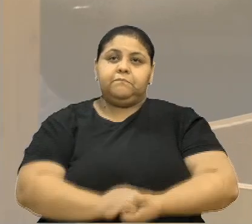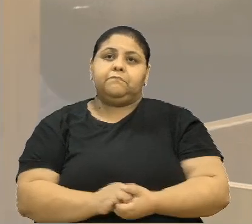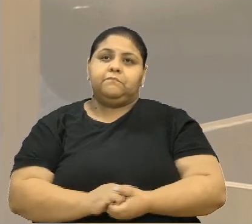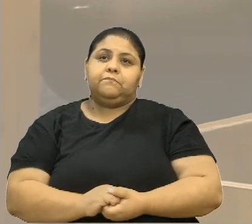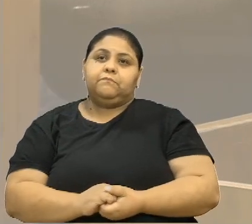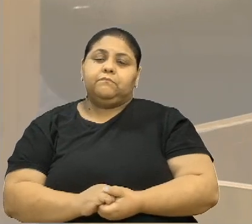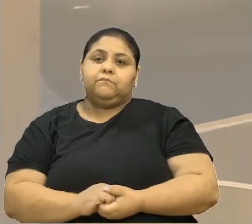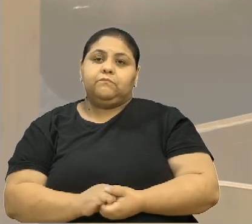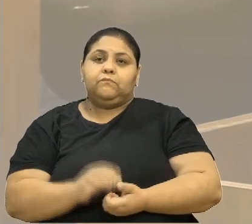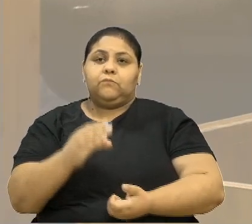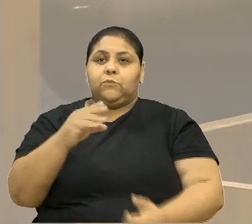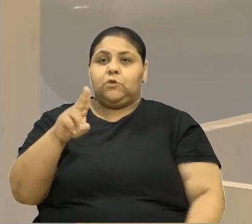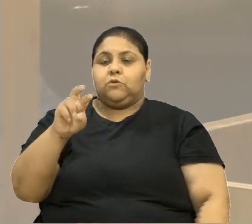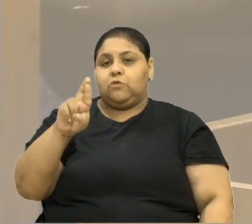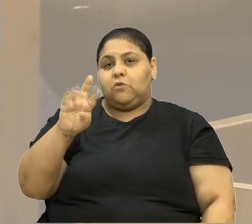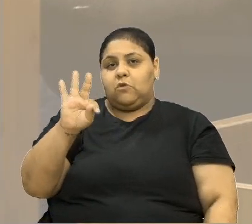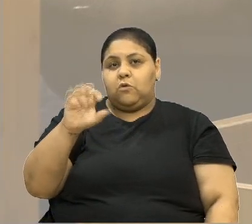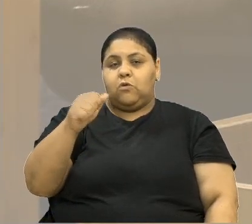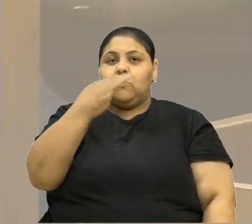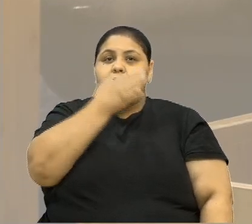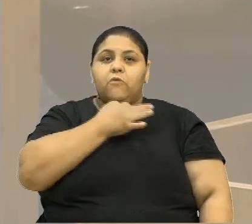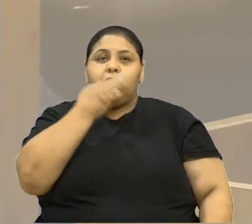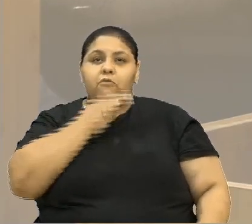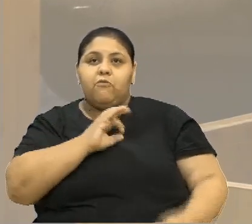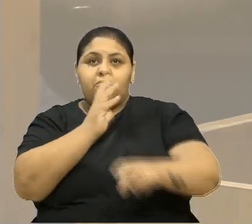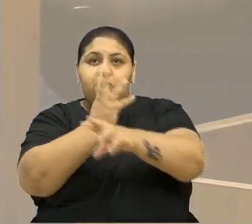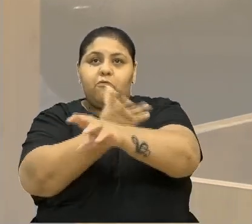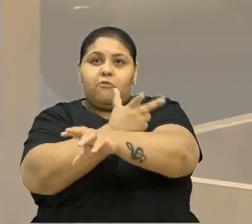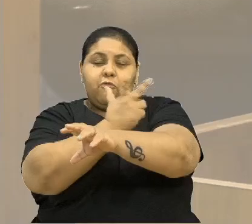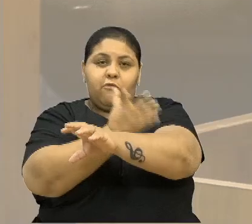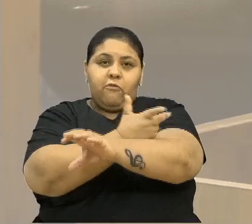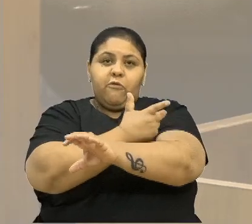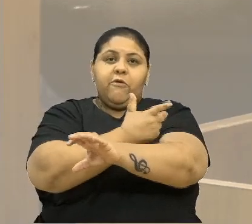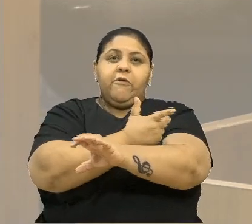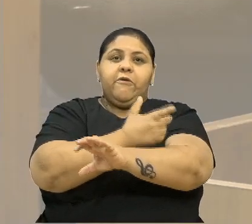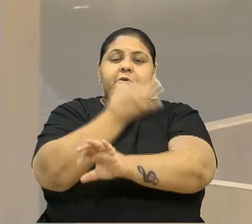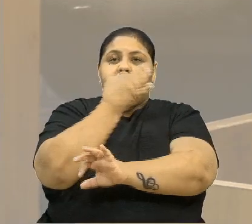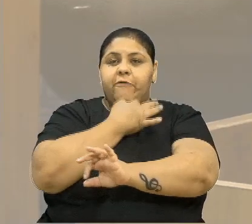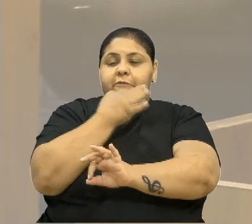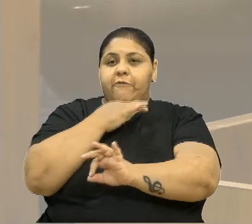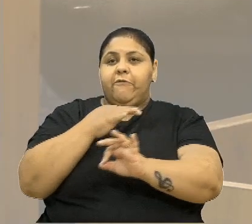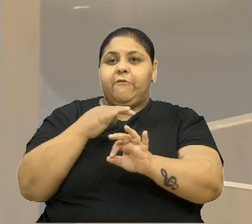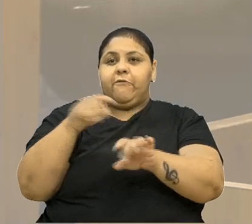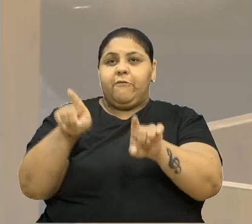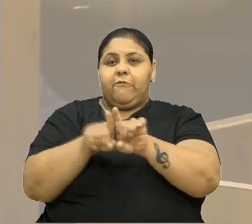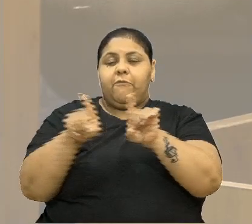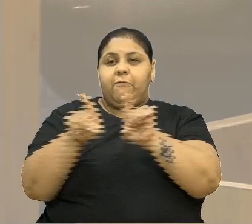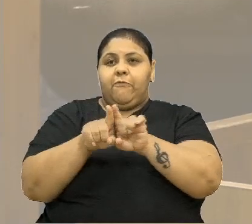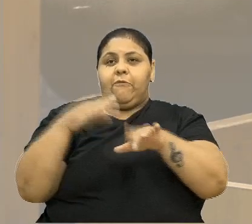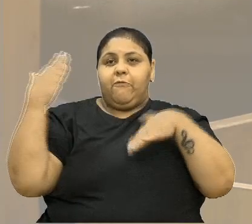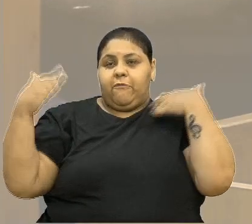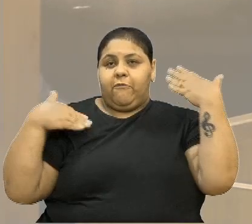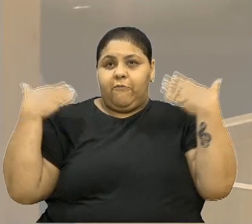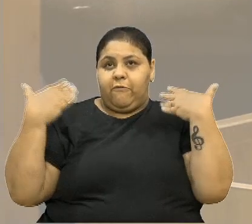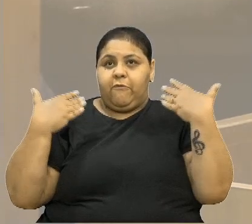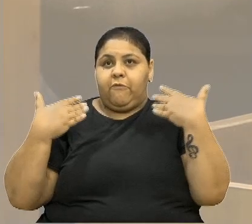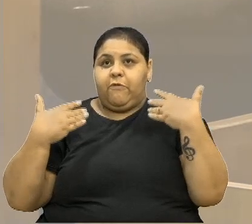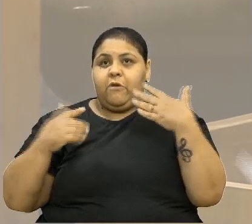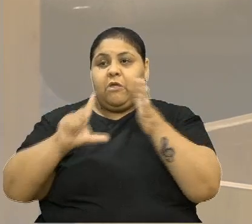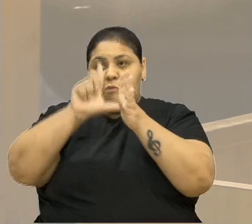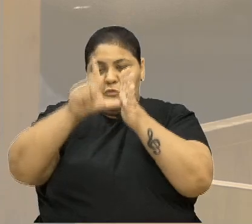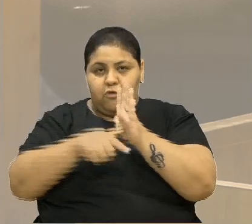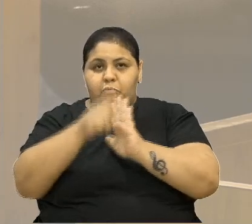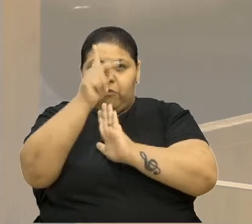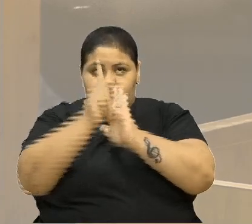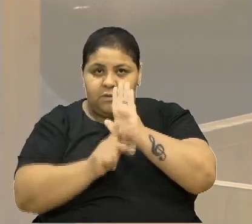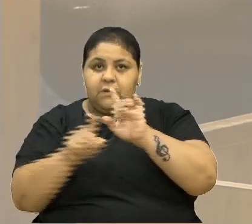Curta Caxias é turismo. A Cidade Jardim é turismo. E o próximo que nós votaremos, que é a alteração no Se Essa Rua Fosse Minha, também fala de